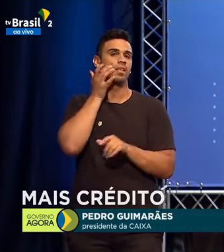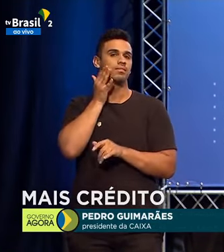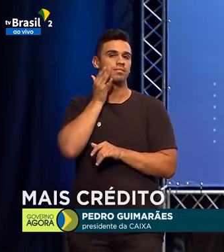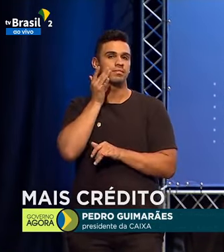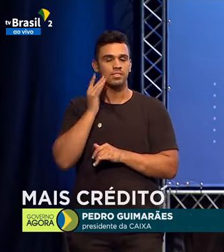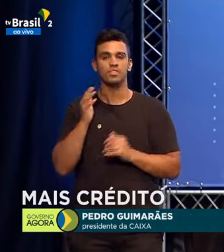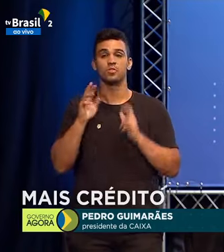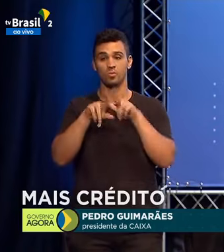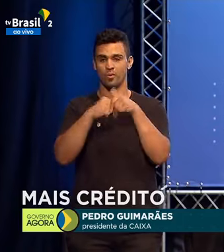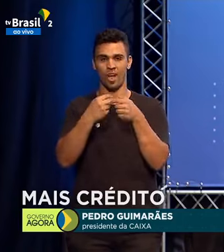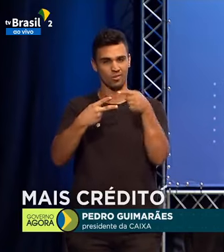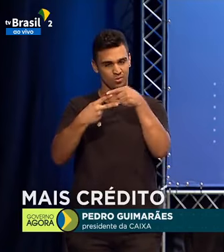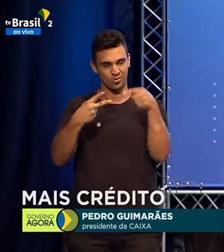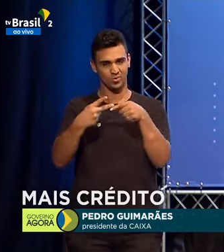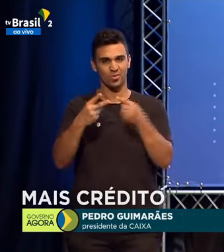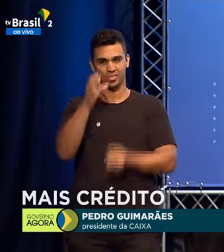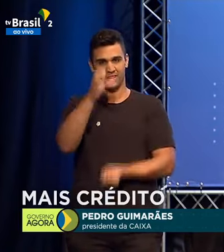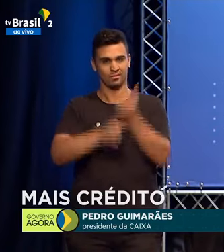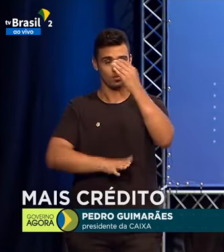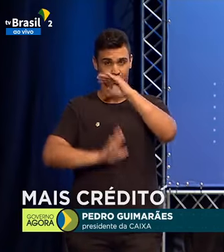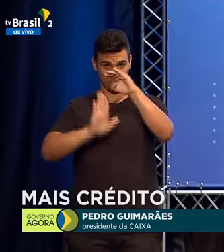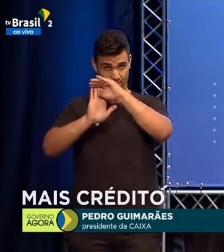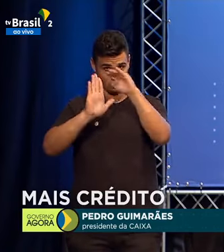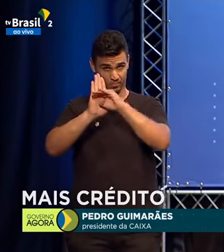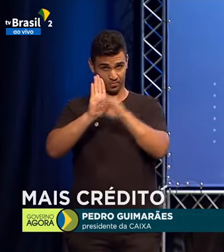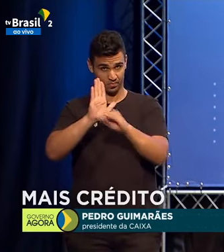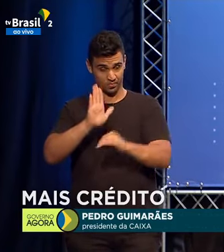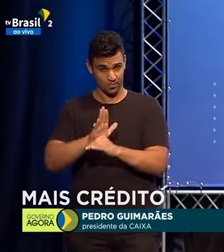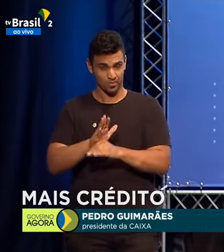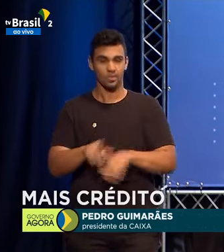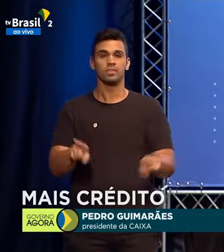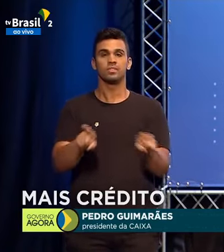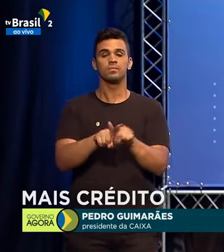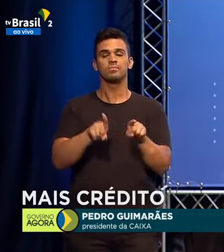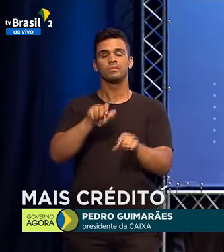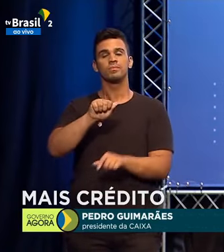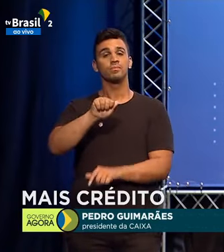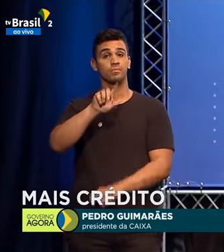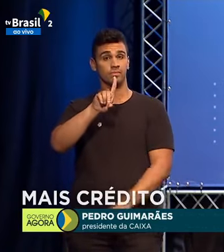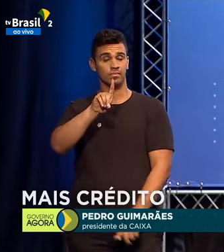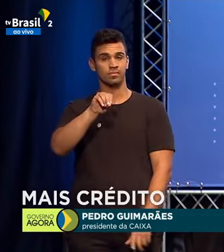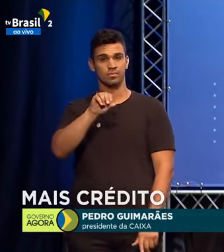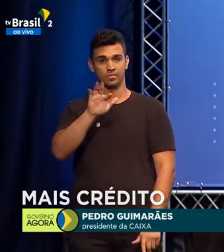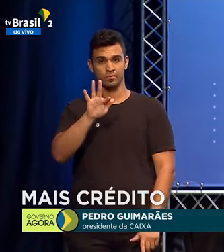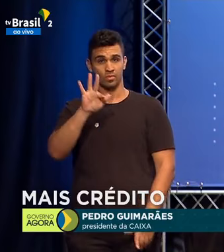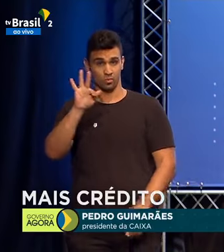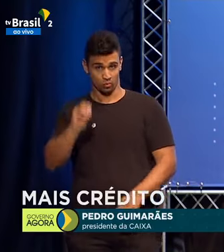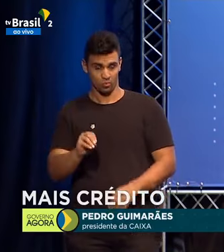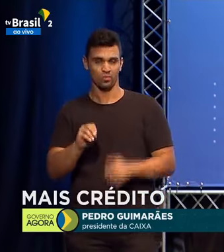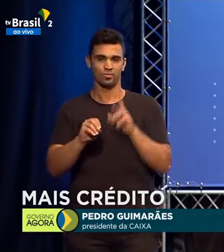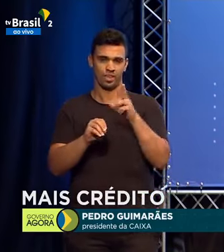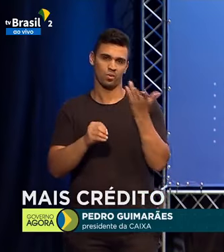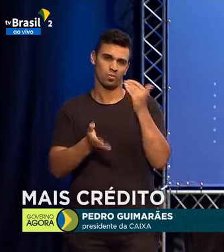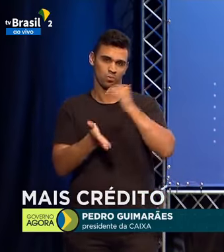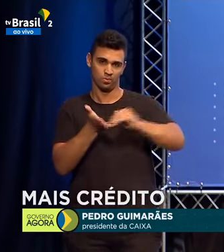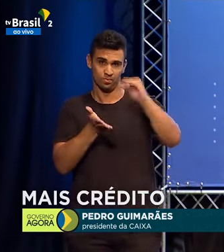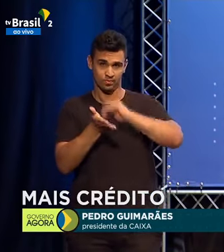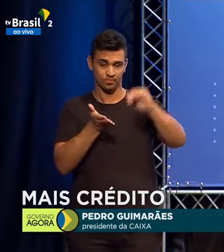programa nasceu, né? O Adolfo, que é o secretário, que, na verdade, da SPE, que era da SPE, e